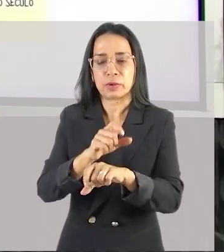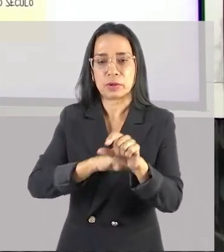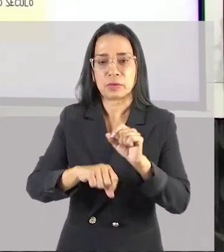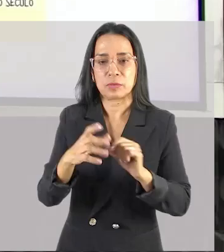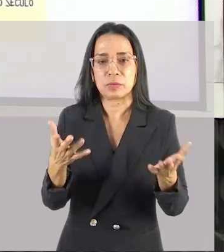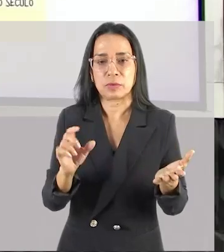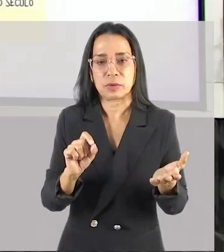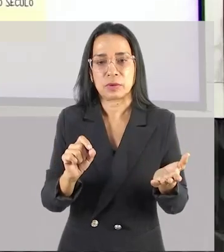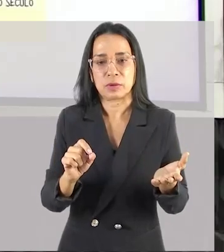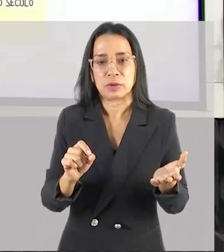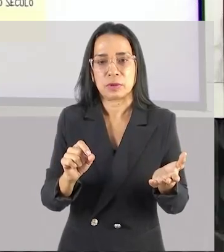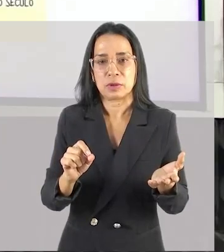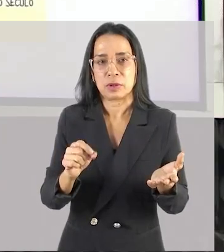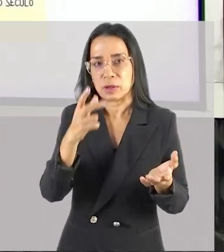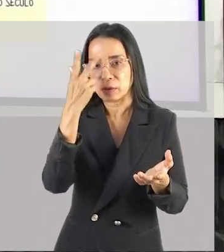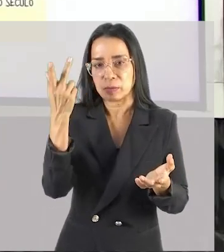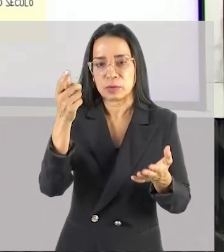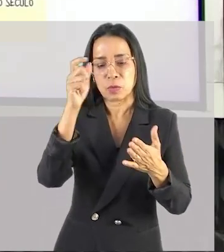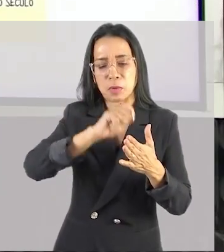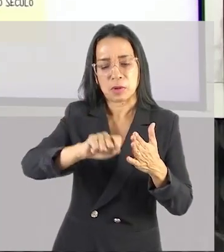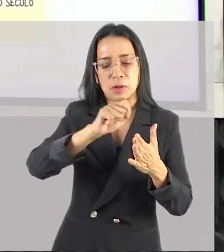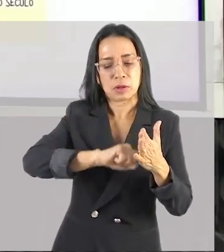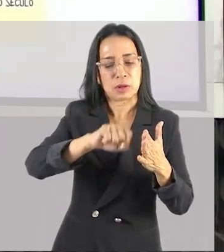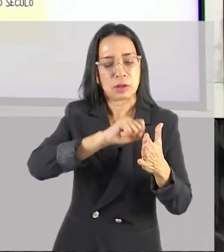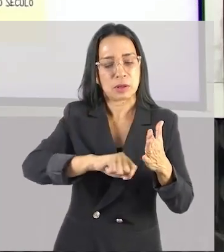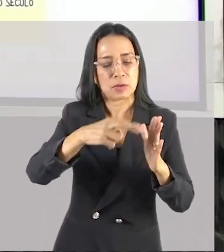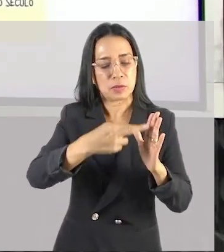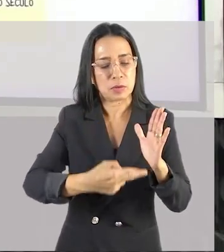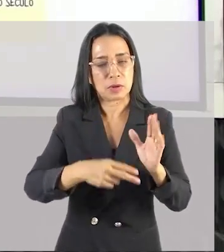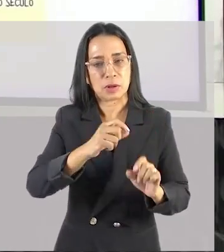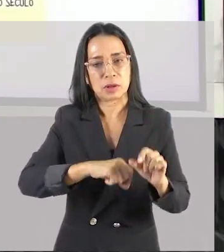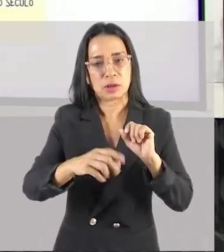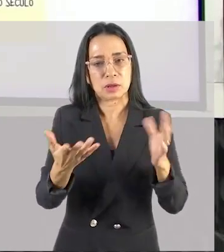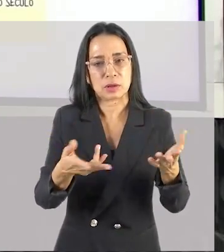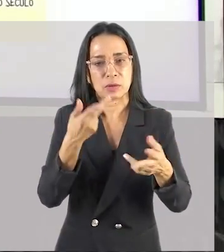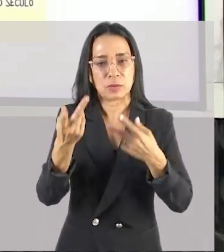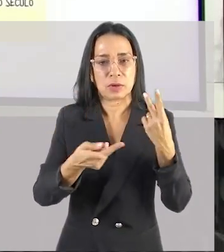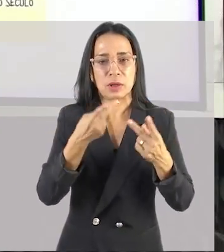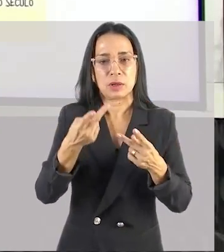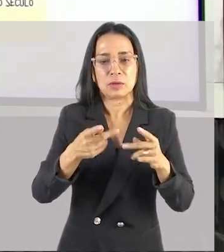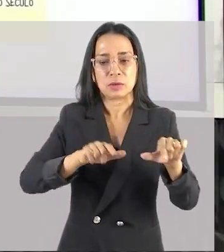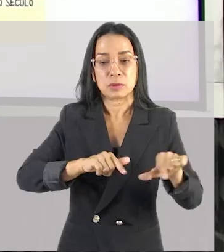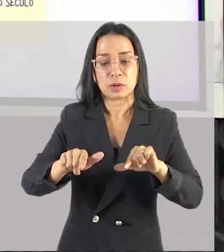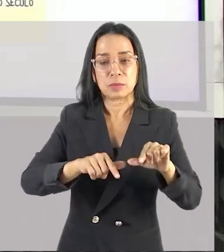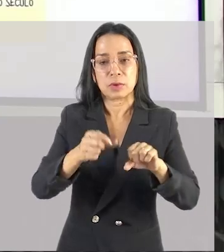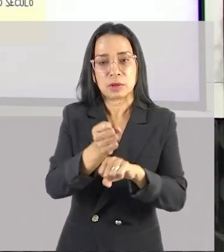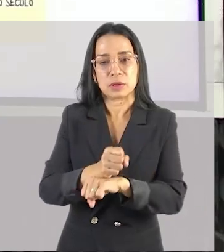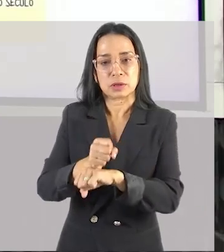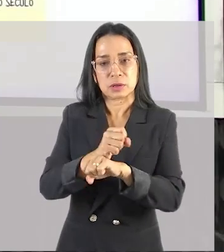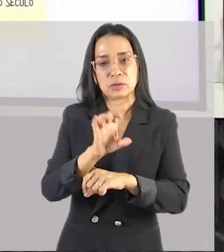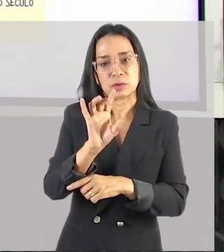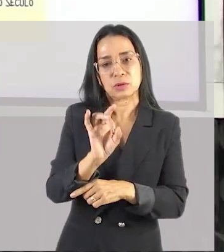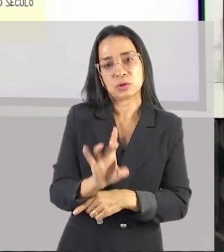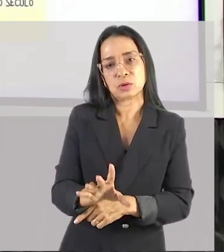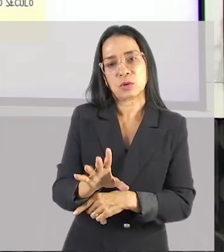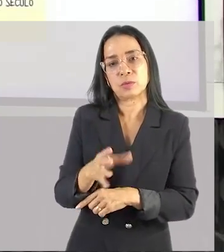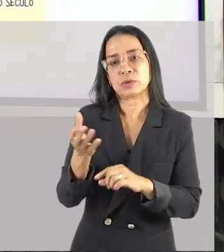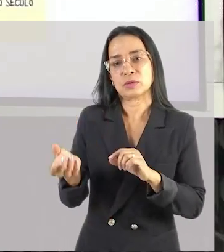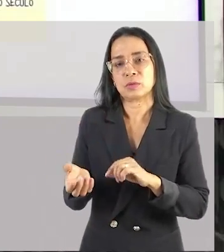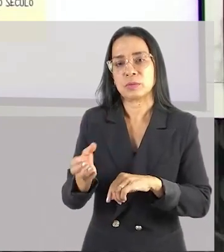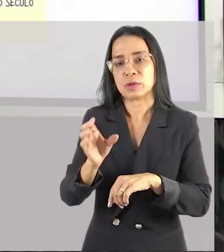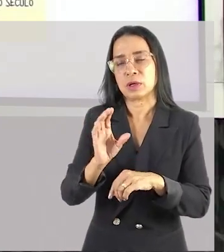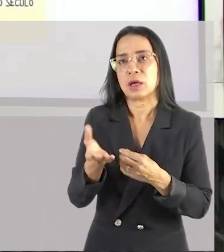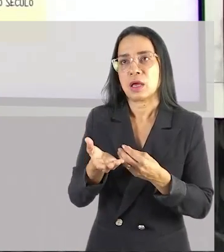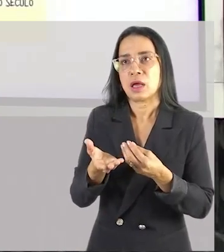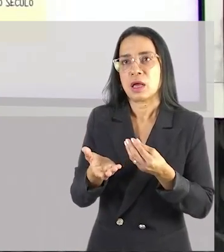sobre escravidão, e aí muita gente escreveu e foi embora falando sobre trabalho escravo, sendo que era só sobre a constituição